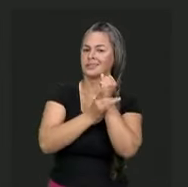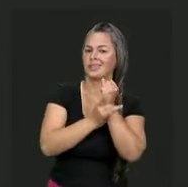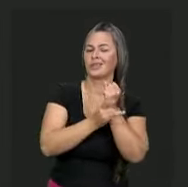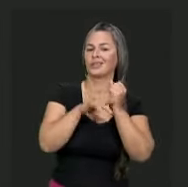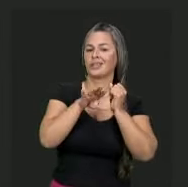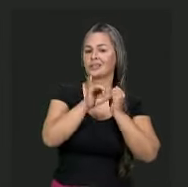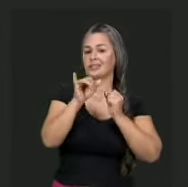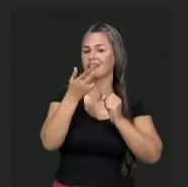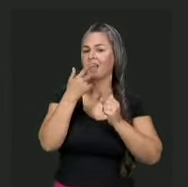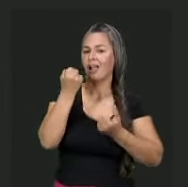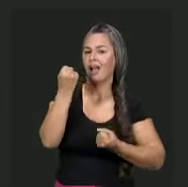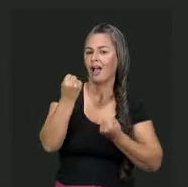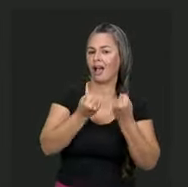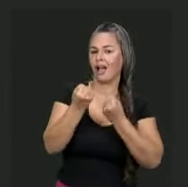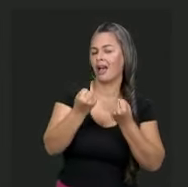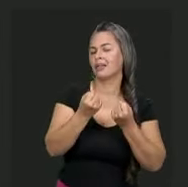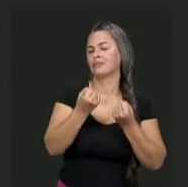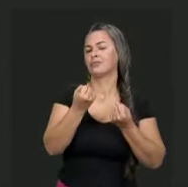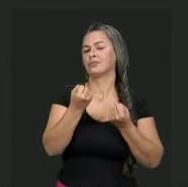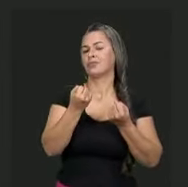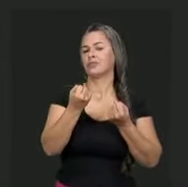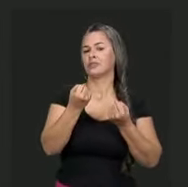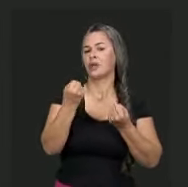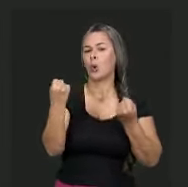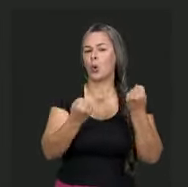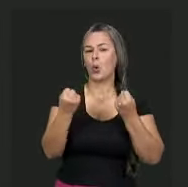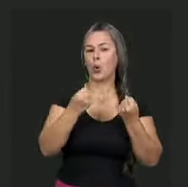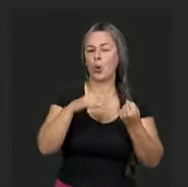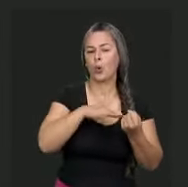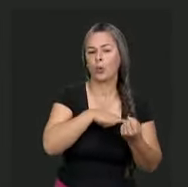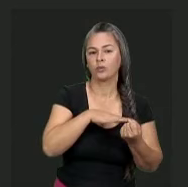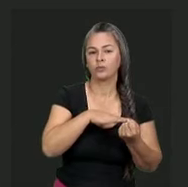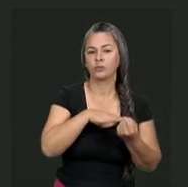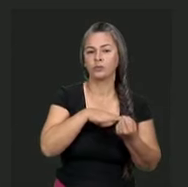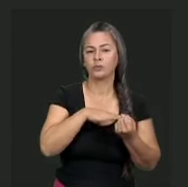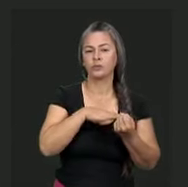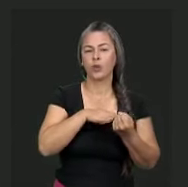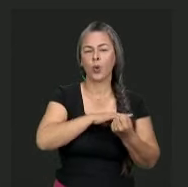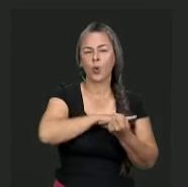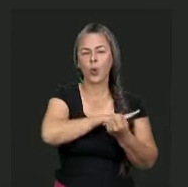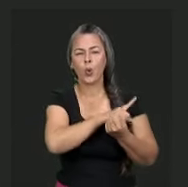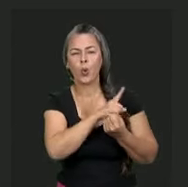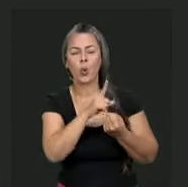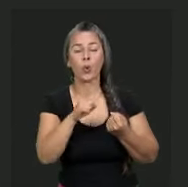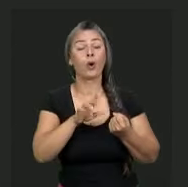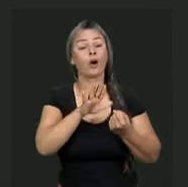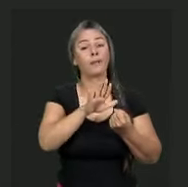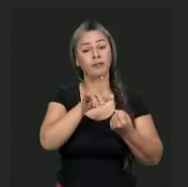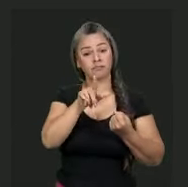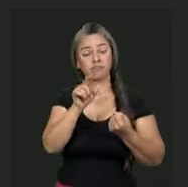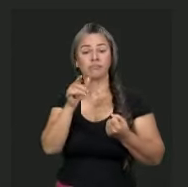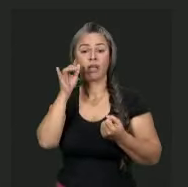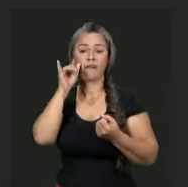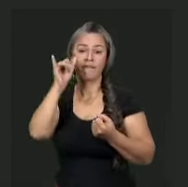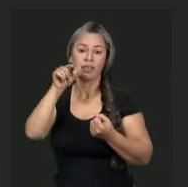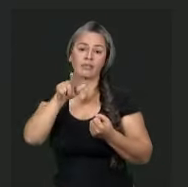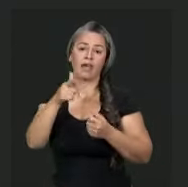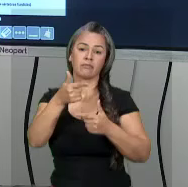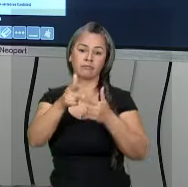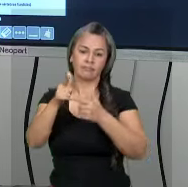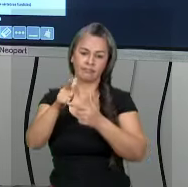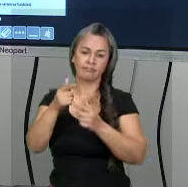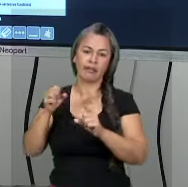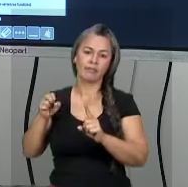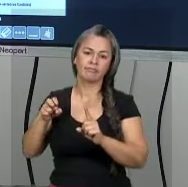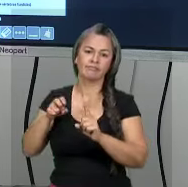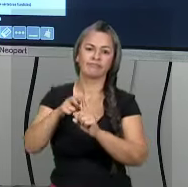gente fala de evitar acidentes, né? A nossa direção tem que ser sempre defensiva para a gente ter um